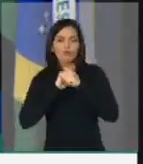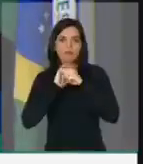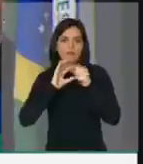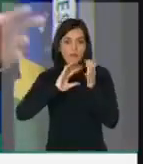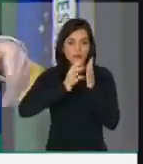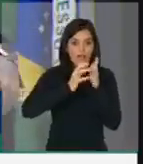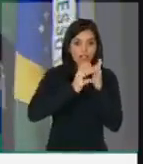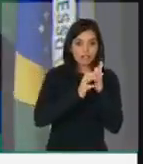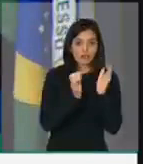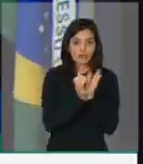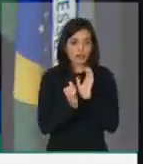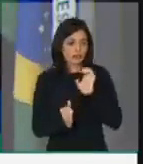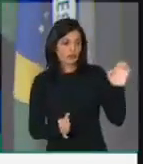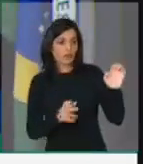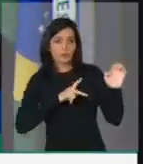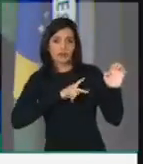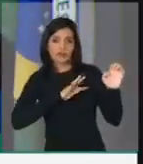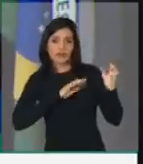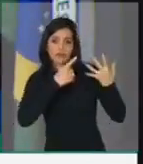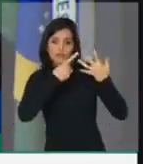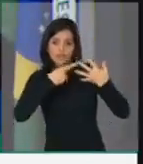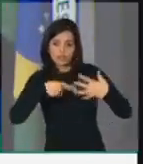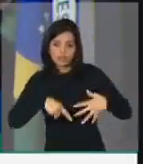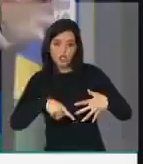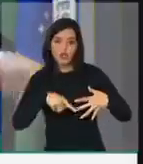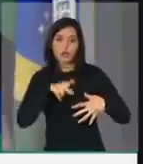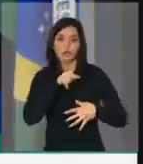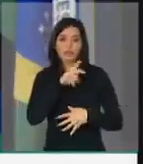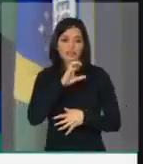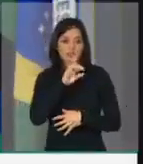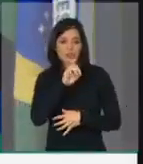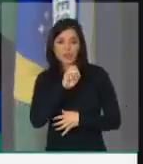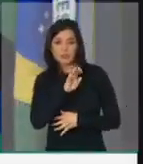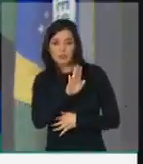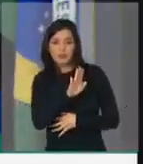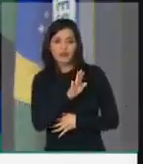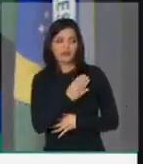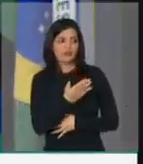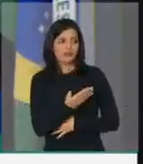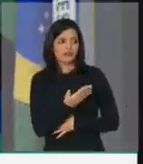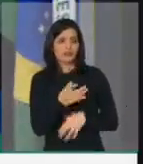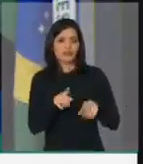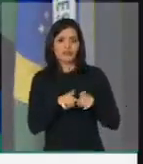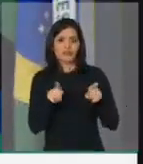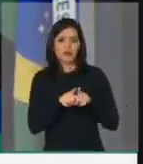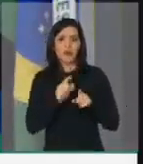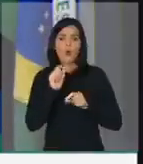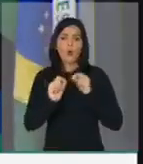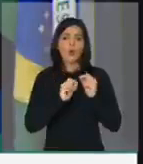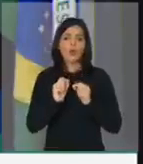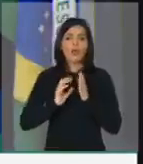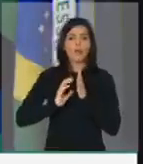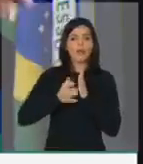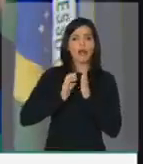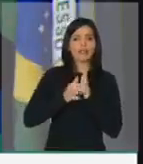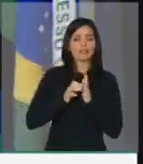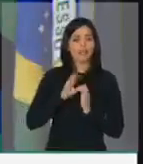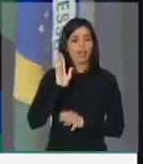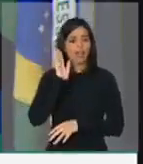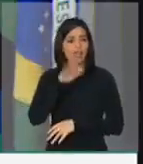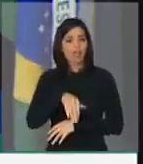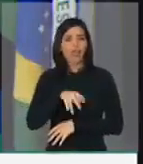esquerda PT PSOL PC do B até aquelas legendas mortas